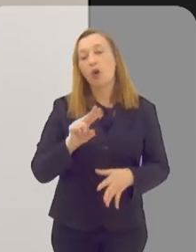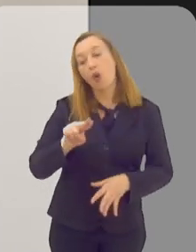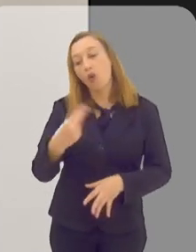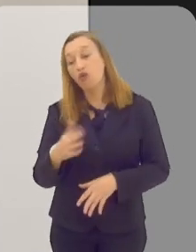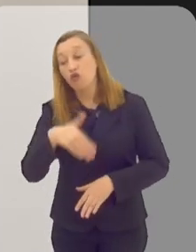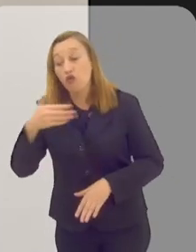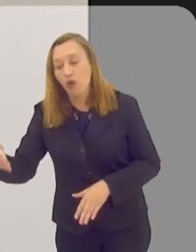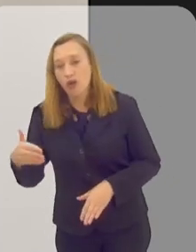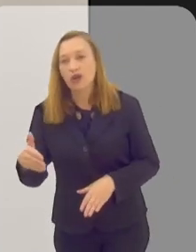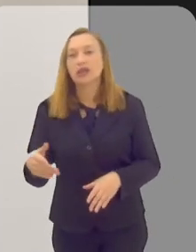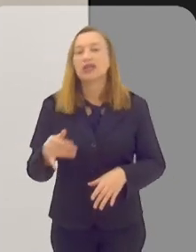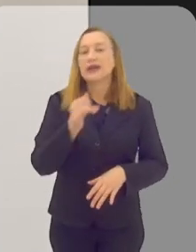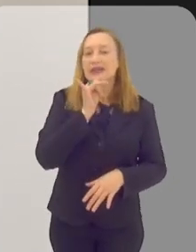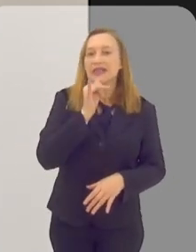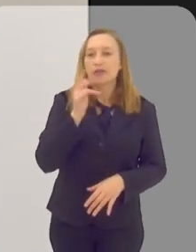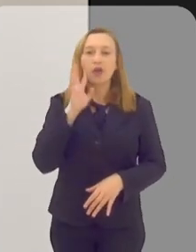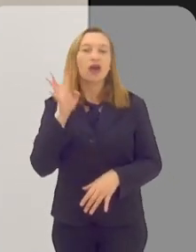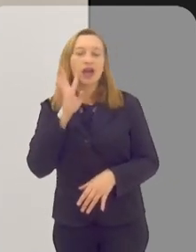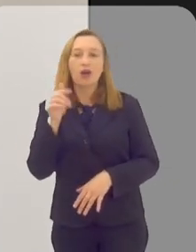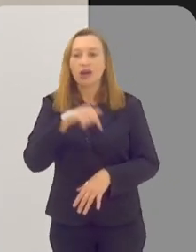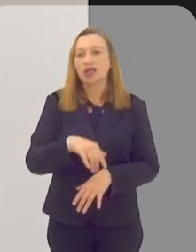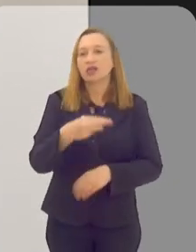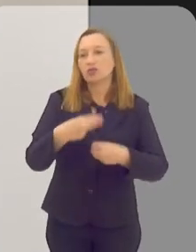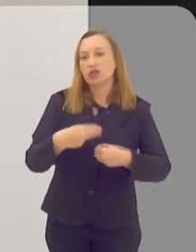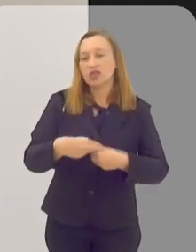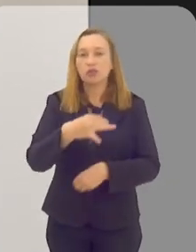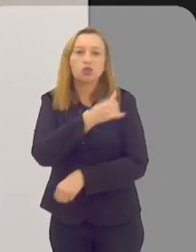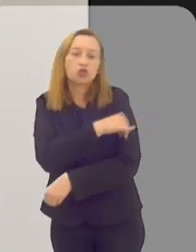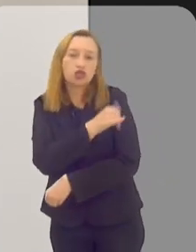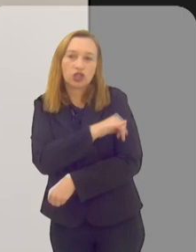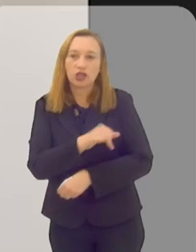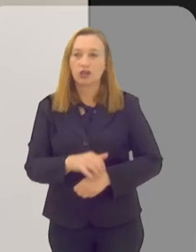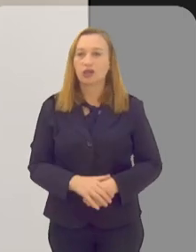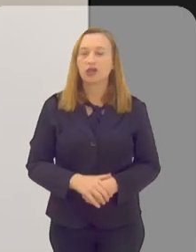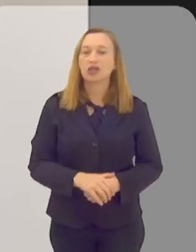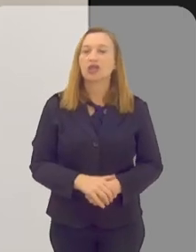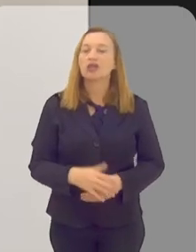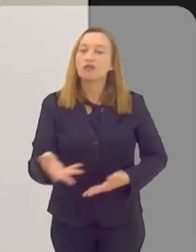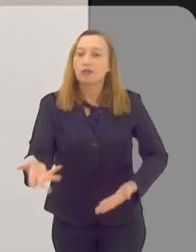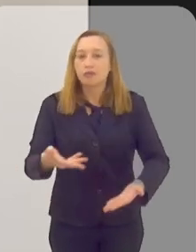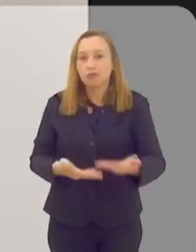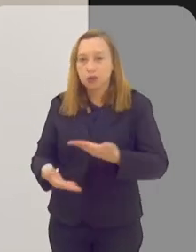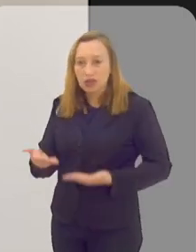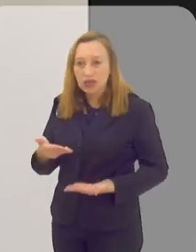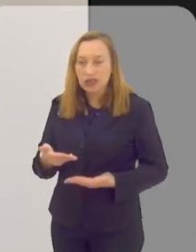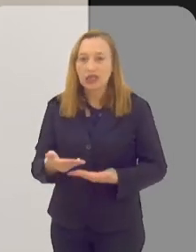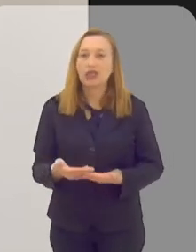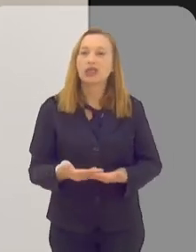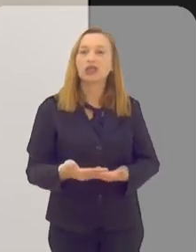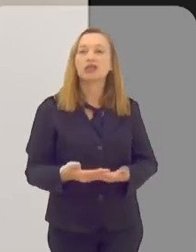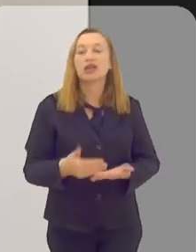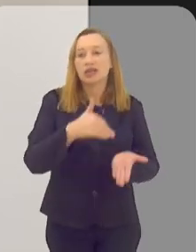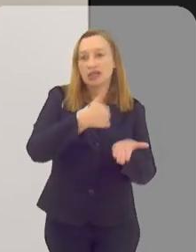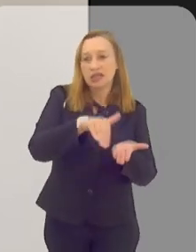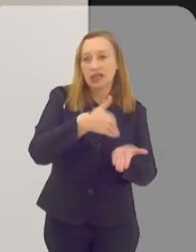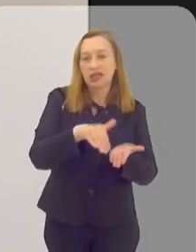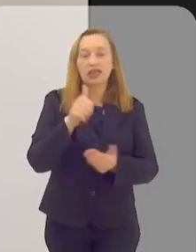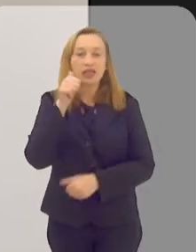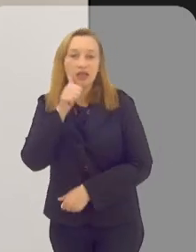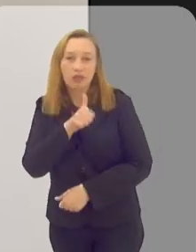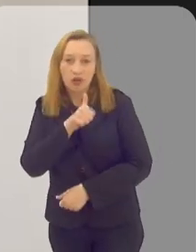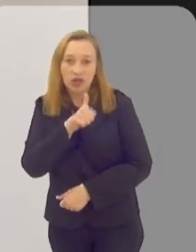própria empresa ou fora. E a gente tem um exemplo muito bacana aqui no município do Rio de Janeiro, que a gente fez em parceria com